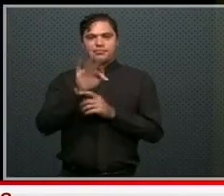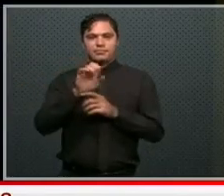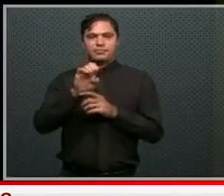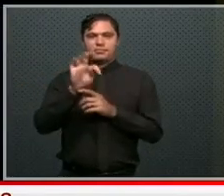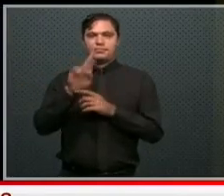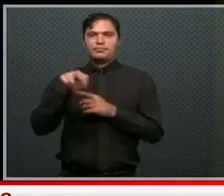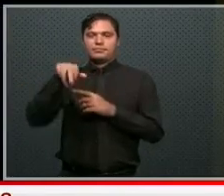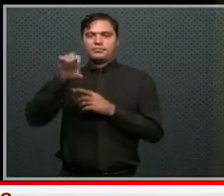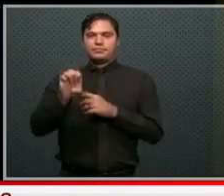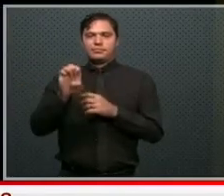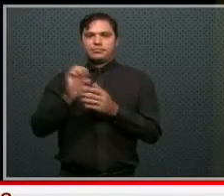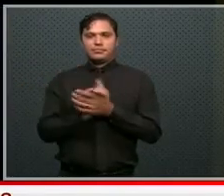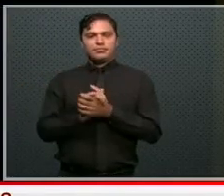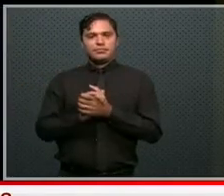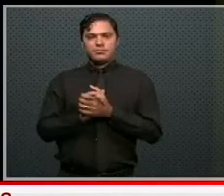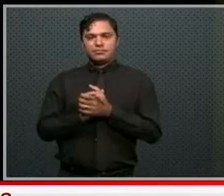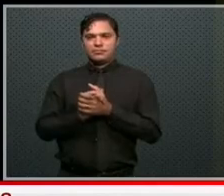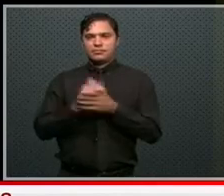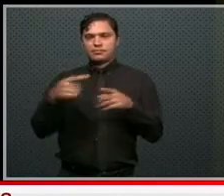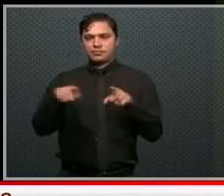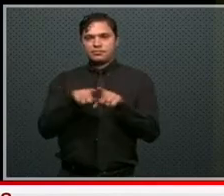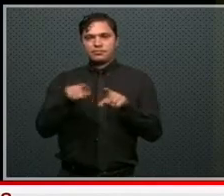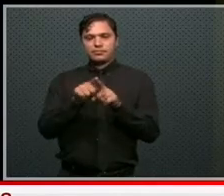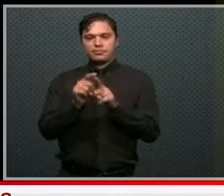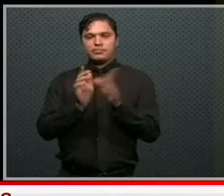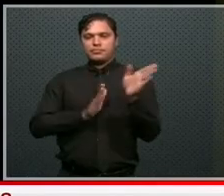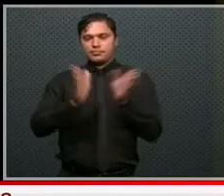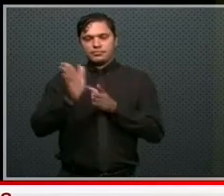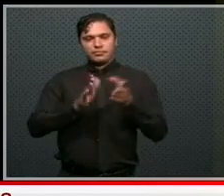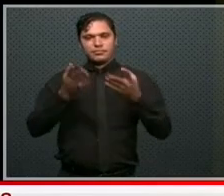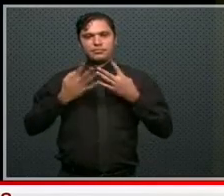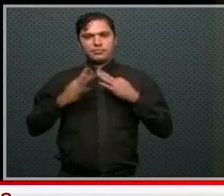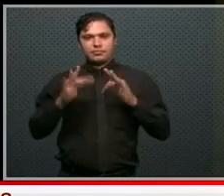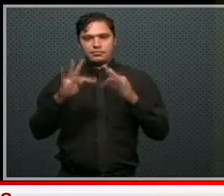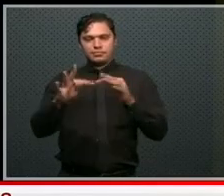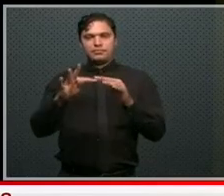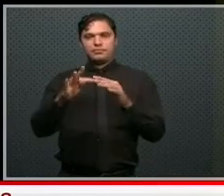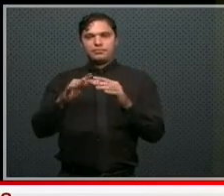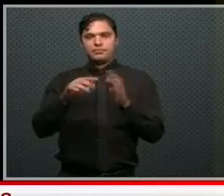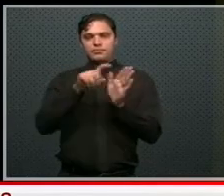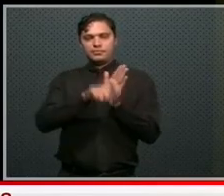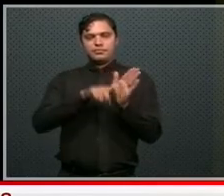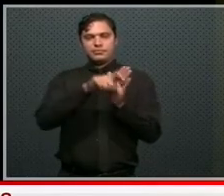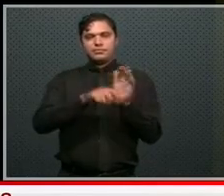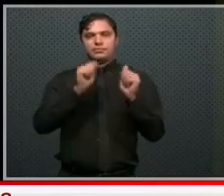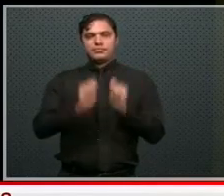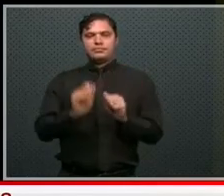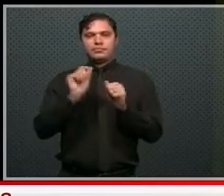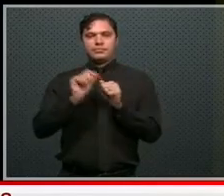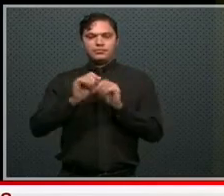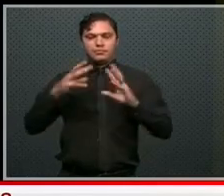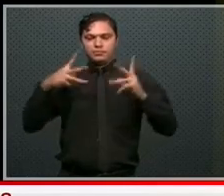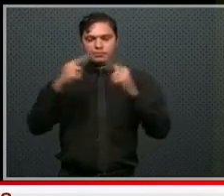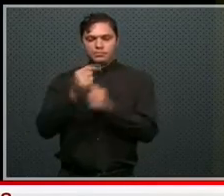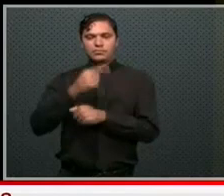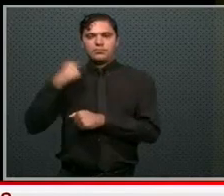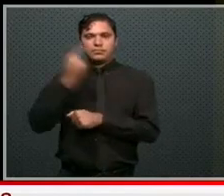democratização no acesso tecnológico que a Embrapa pode prestar todos aqui estamos